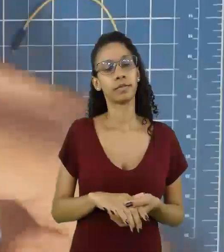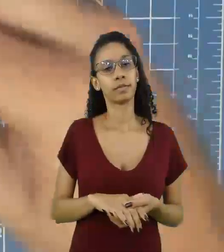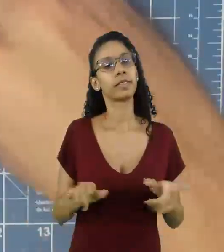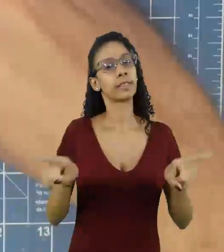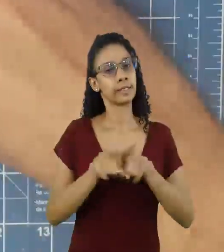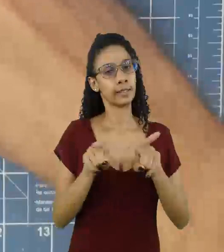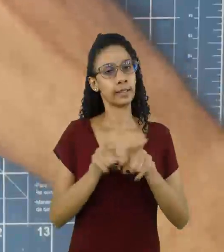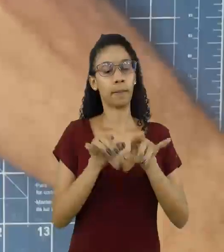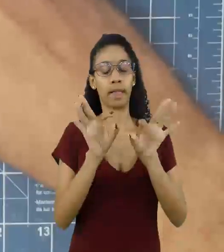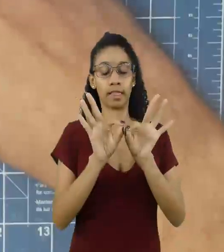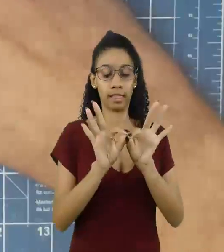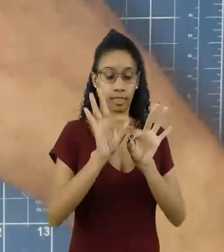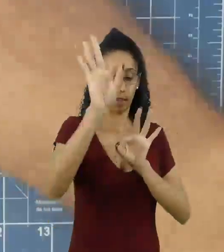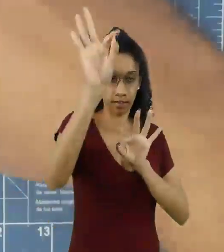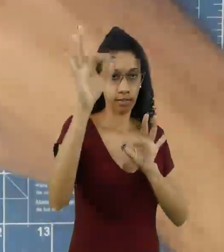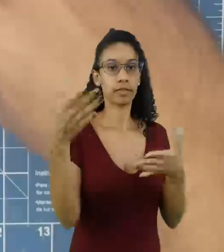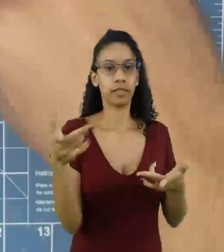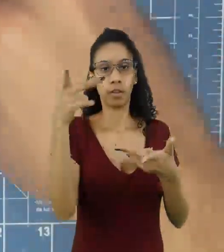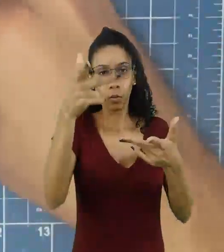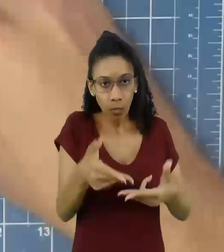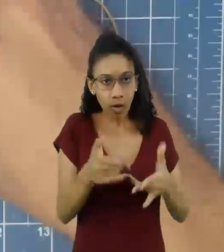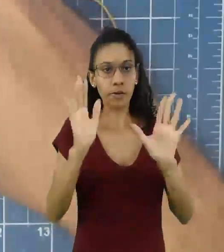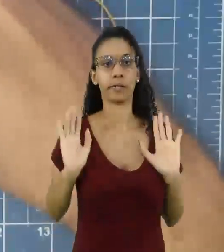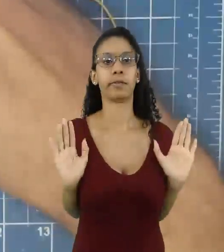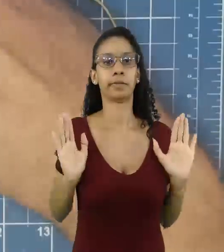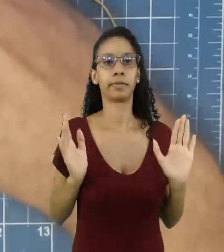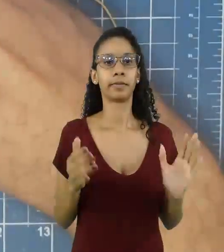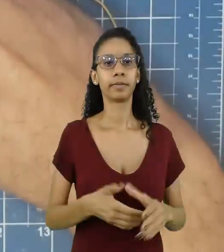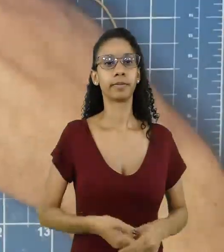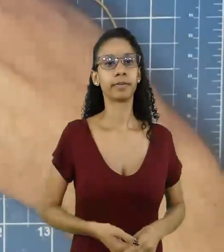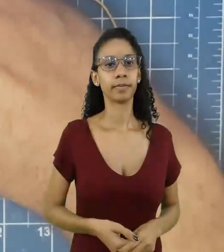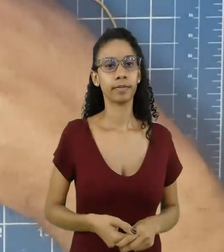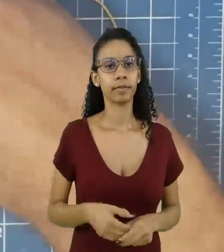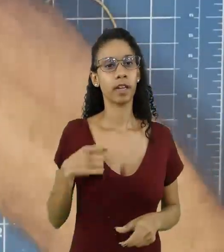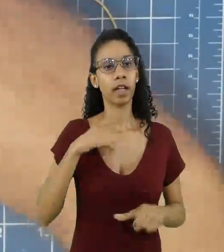resistor também nessa linha. Então dessa forma eu tenho